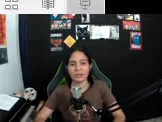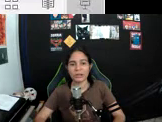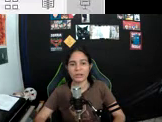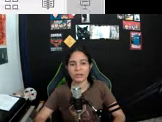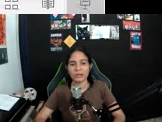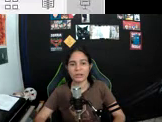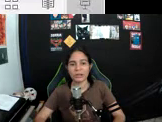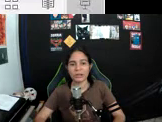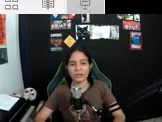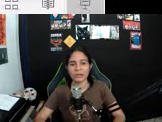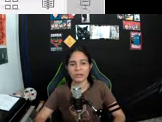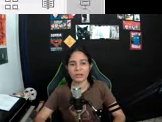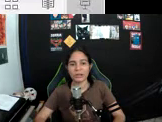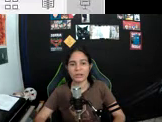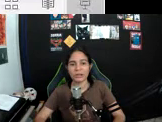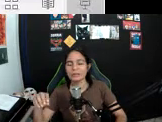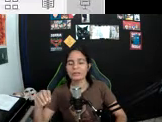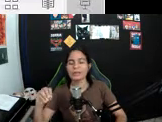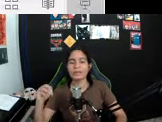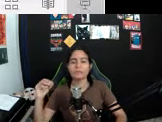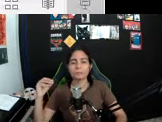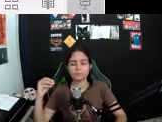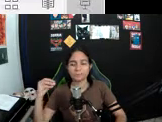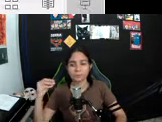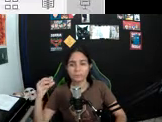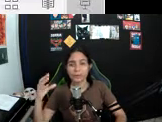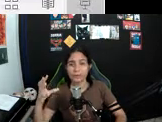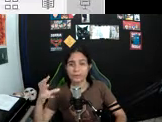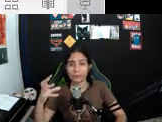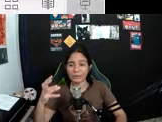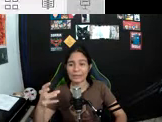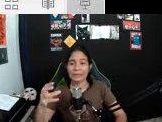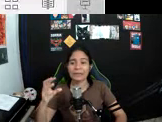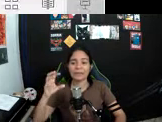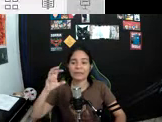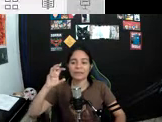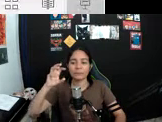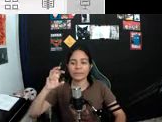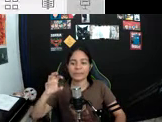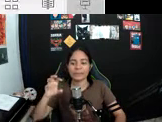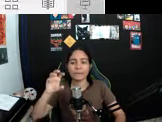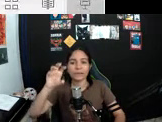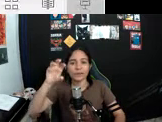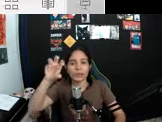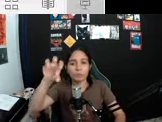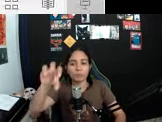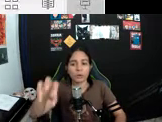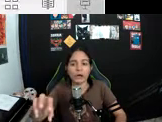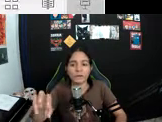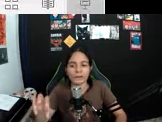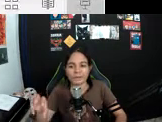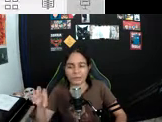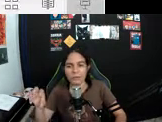enfermagem, tá? Então, aquilo que eu também já tinha citado, são técnicas específicas